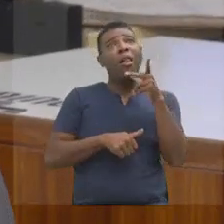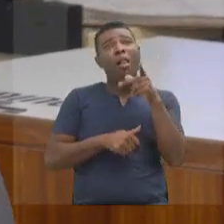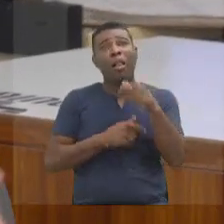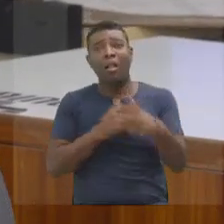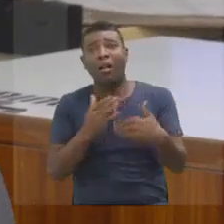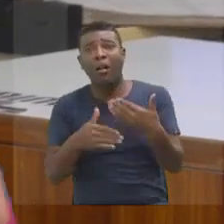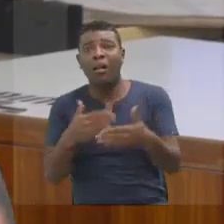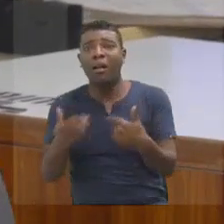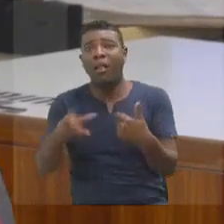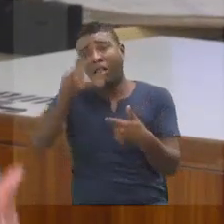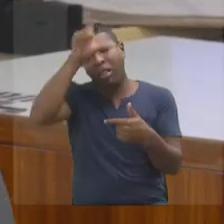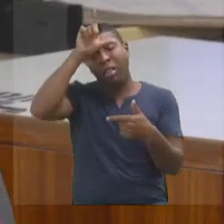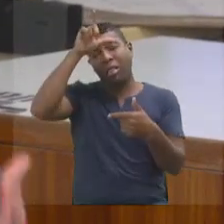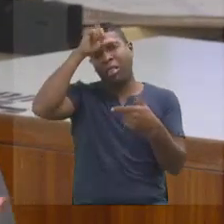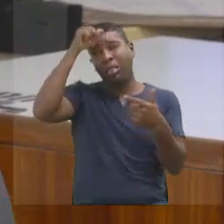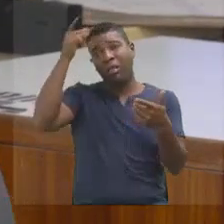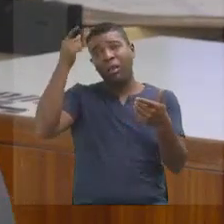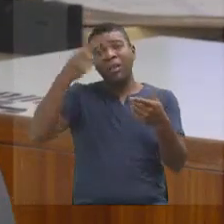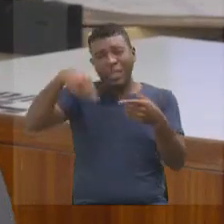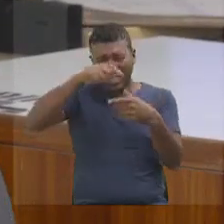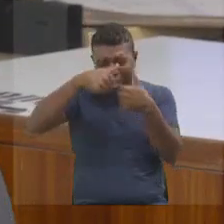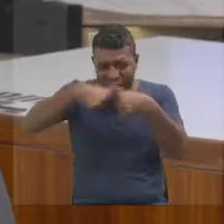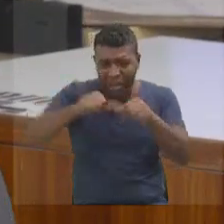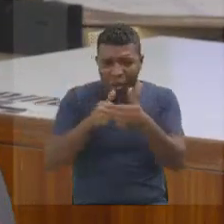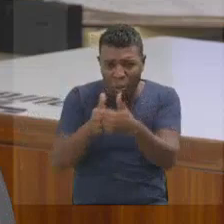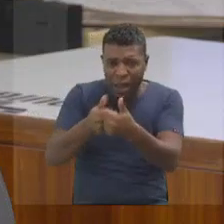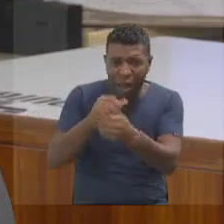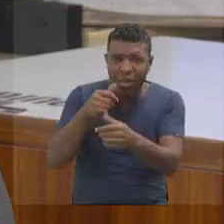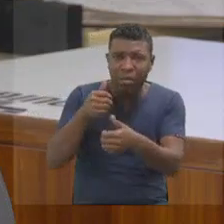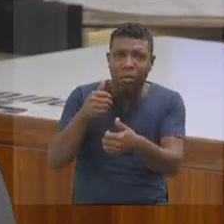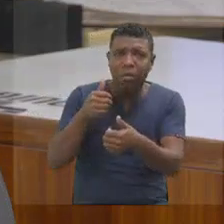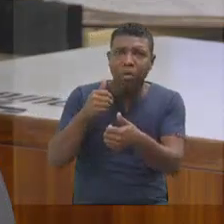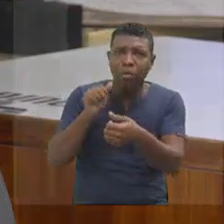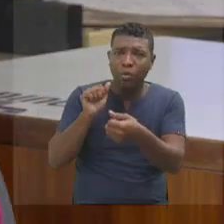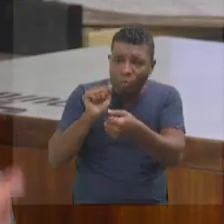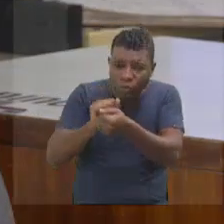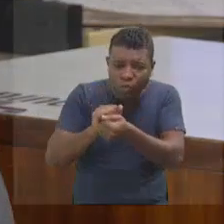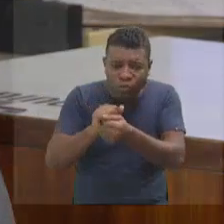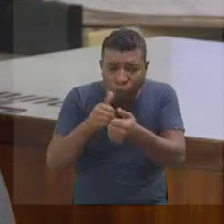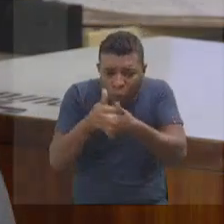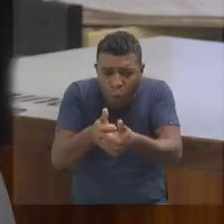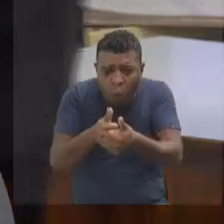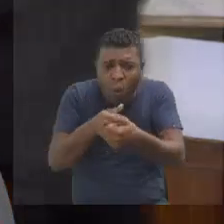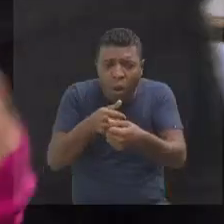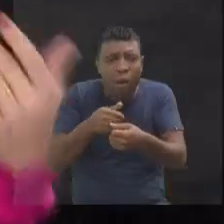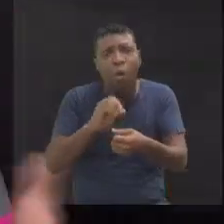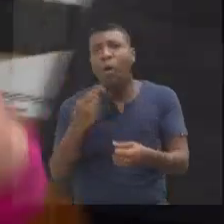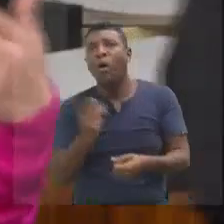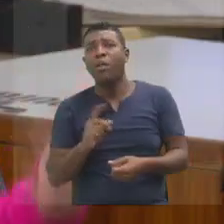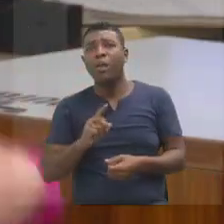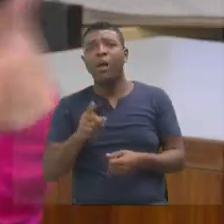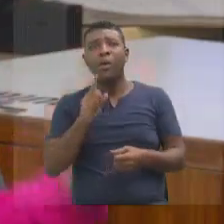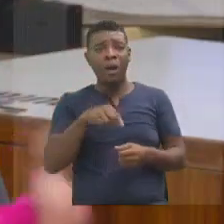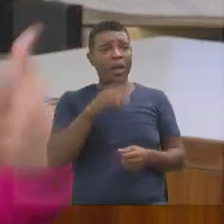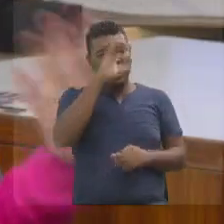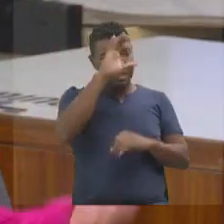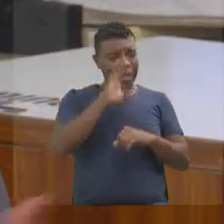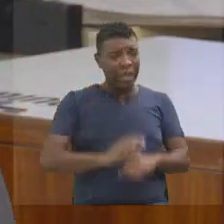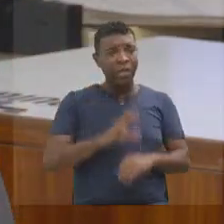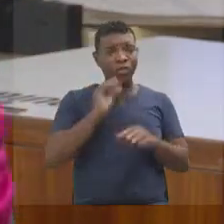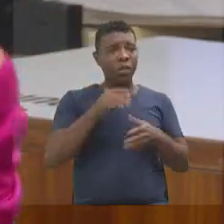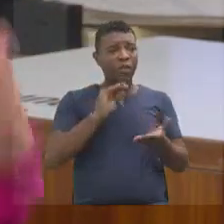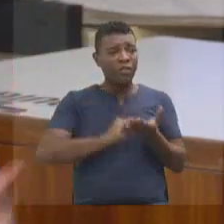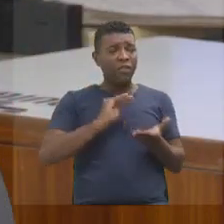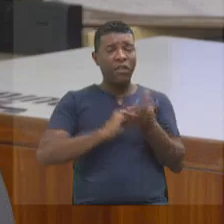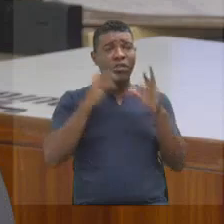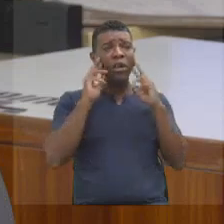queria saber se vocês têm acompanhado isso de perto porque é uma lentidão que diz respeito ao cidadãos que já estão sendo desrespeitados há tantos anos